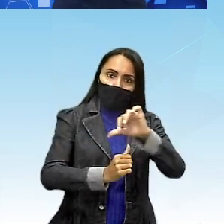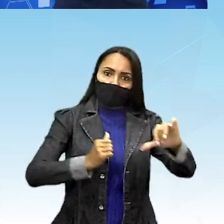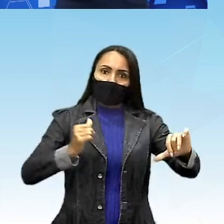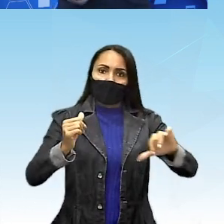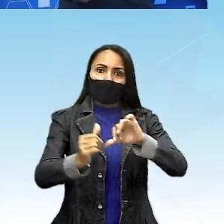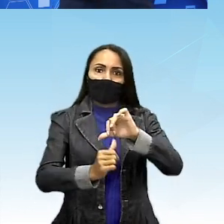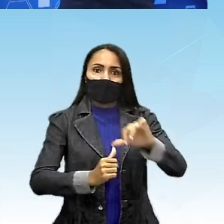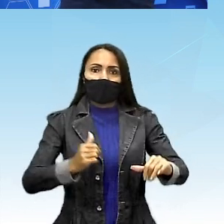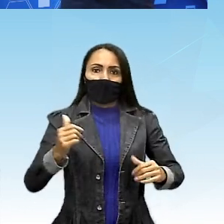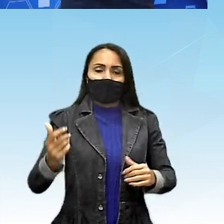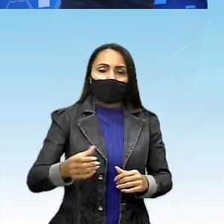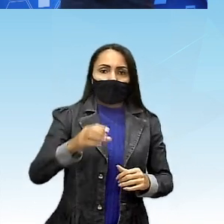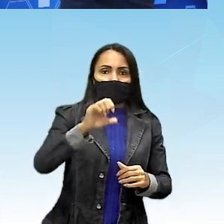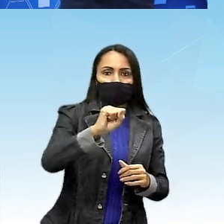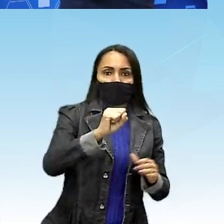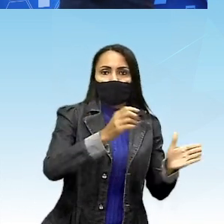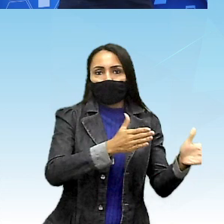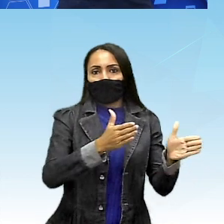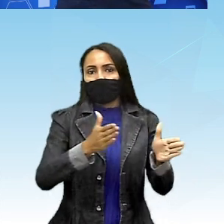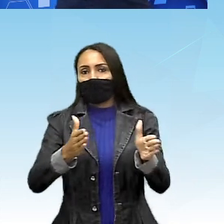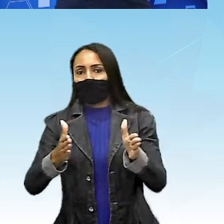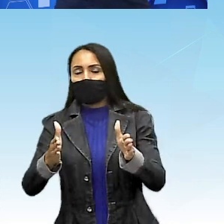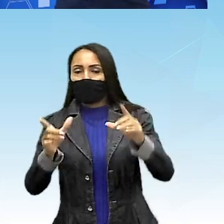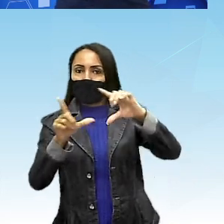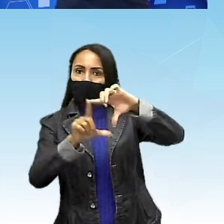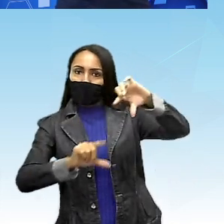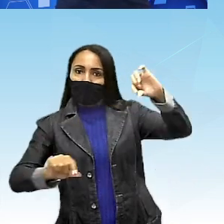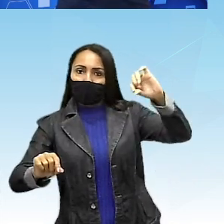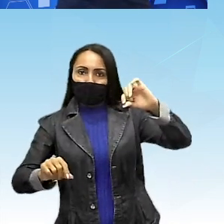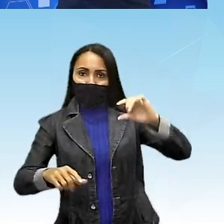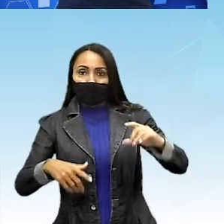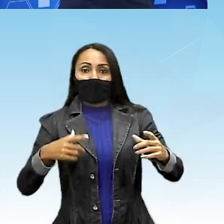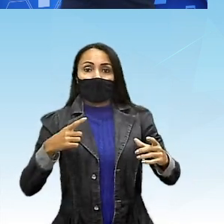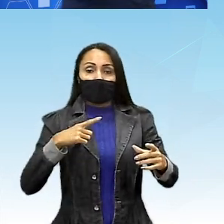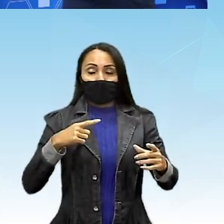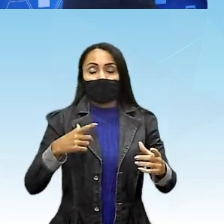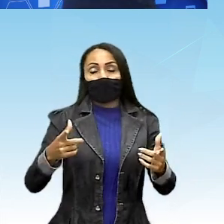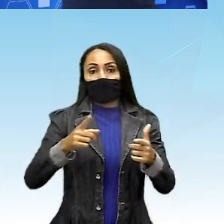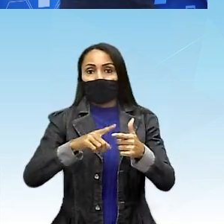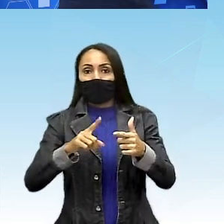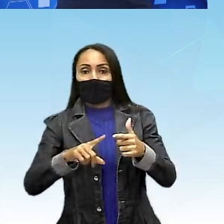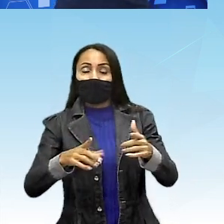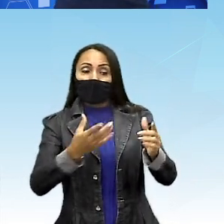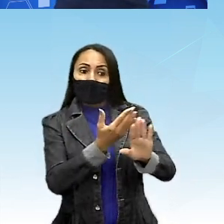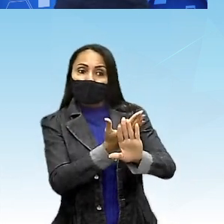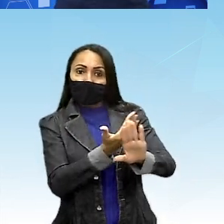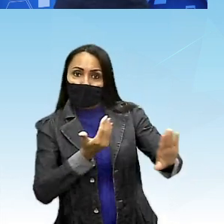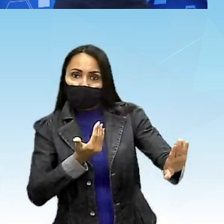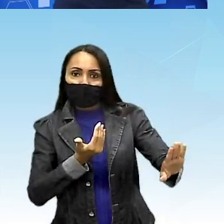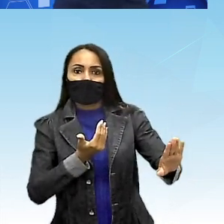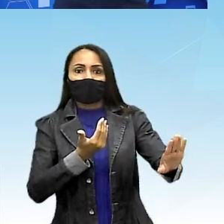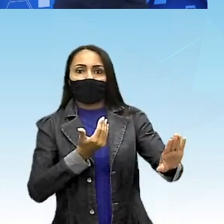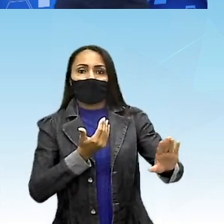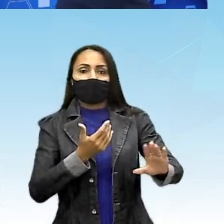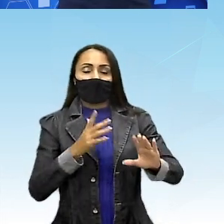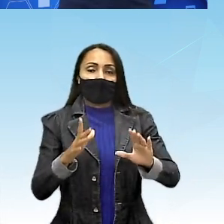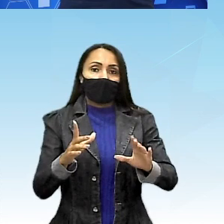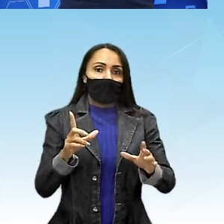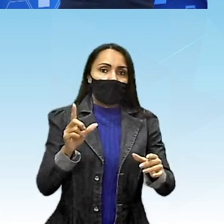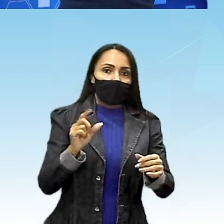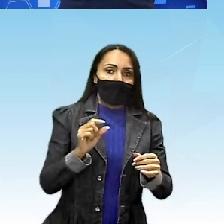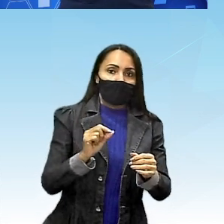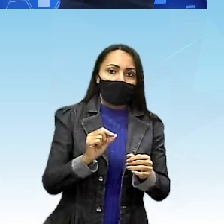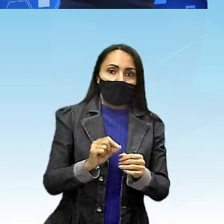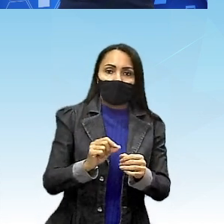da Lua interferem direto na distância, tá? Não é um círculo, ela não faz uma